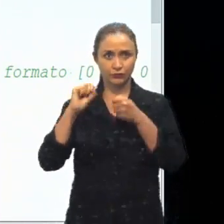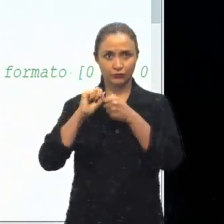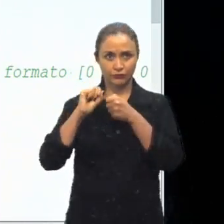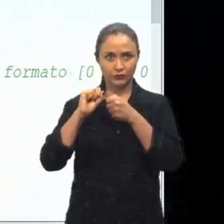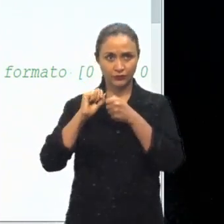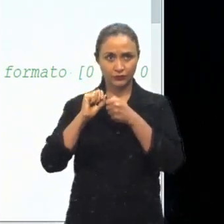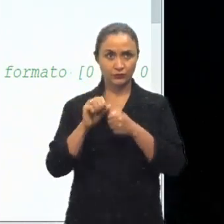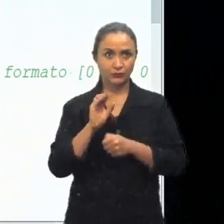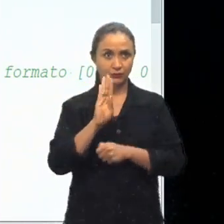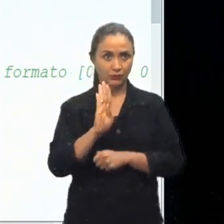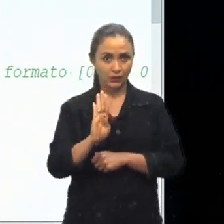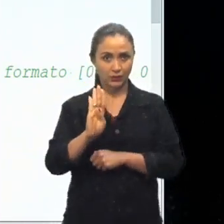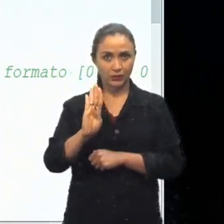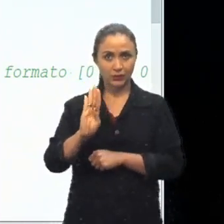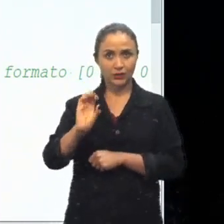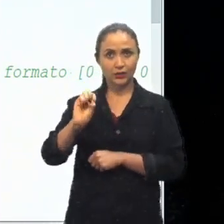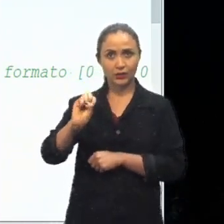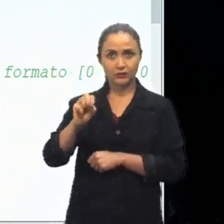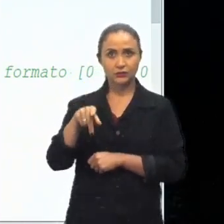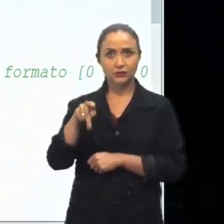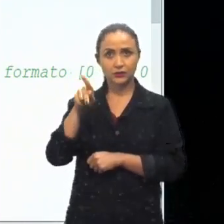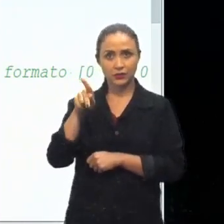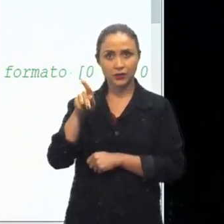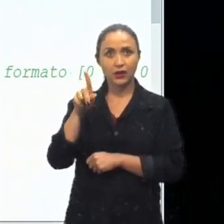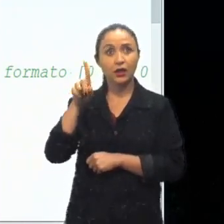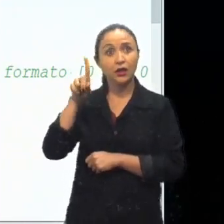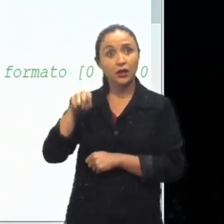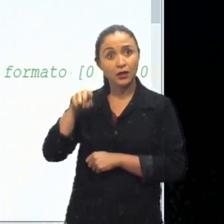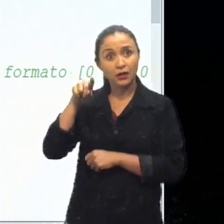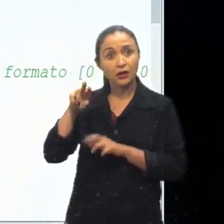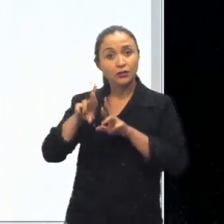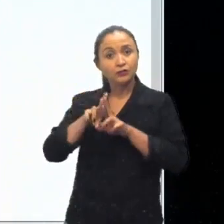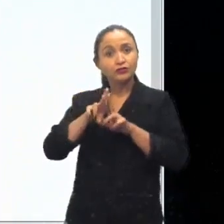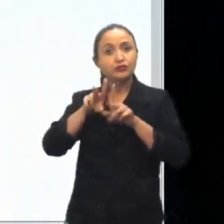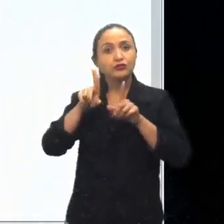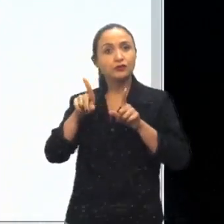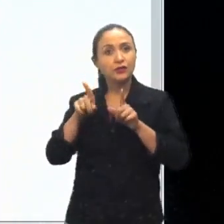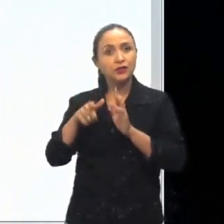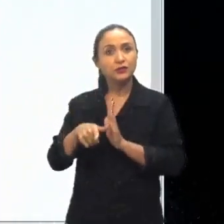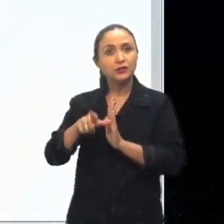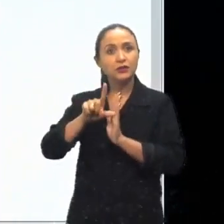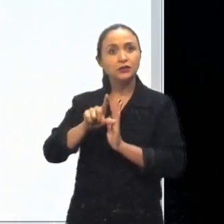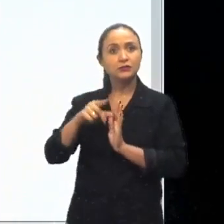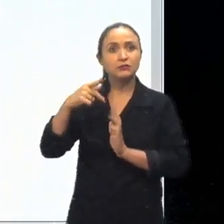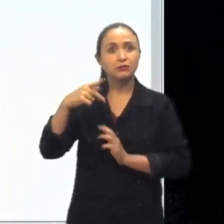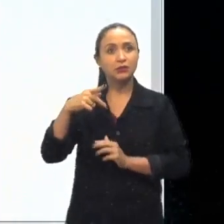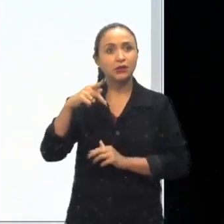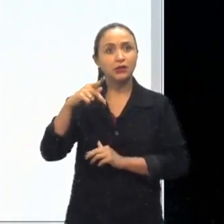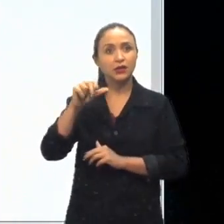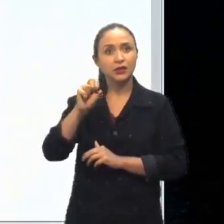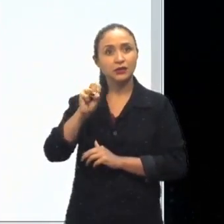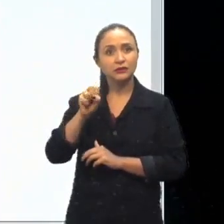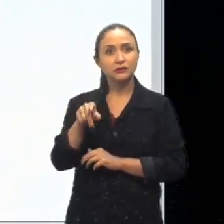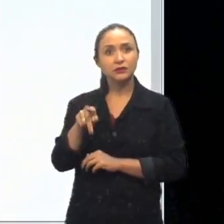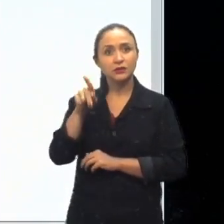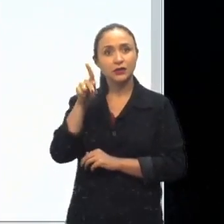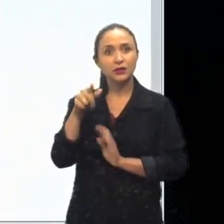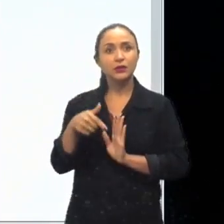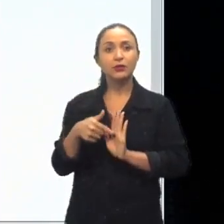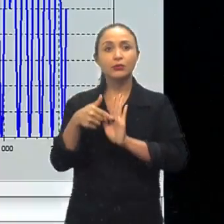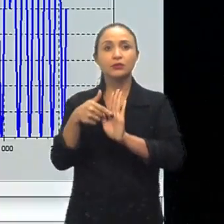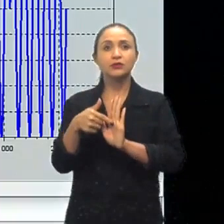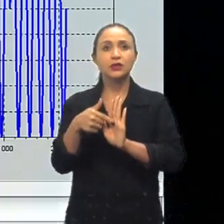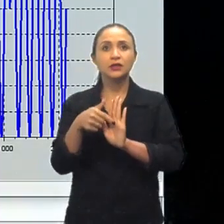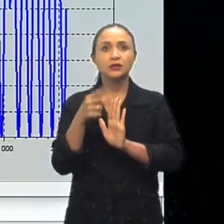PM não, PSK, que eu fiz aqui, ela é ligeiramente diferente da modulação PSK que eu mostrei na